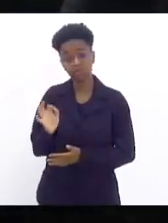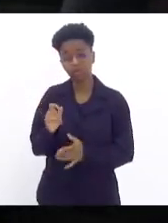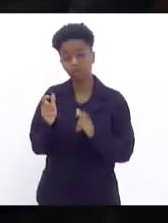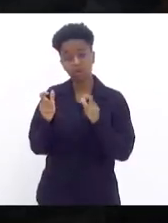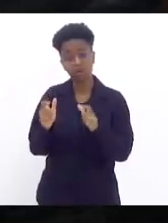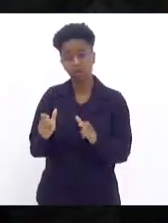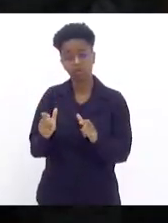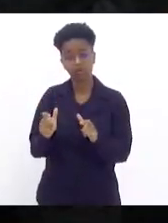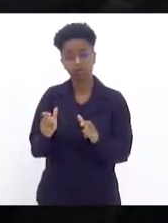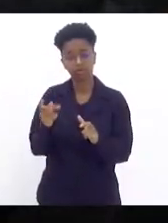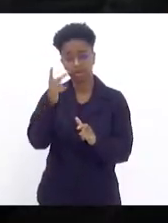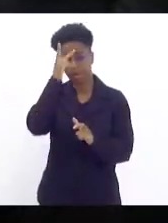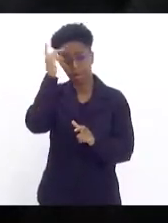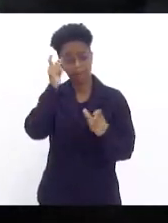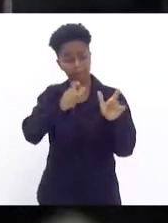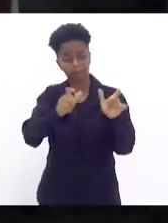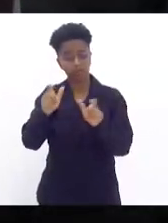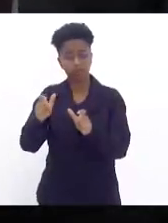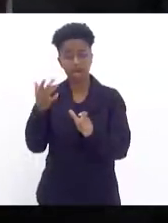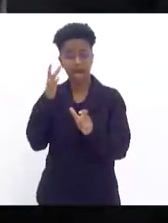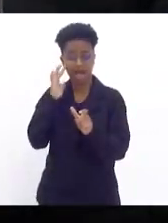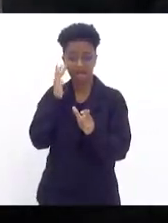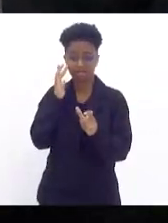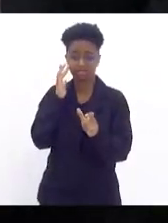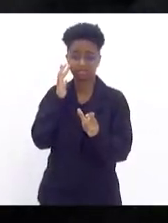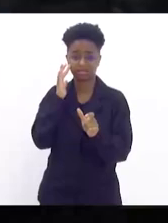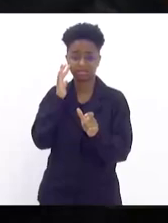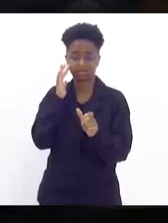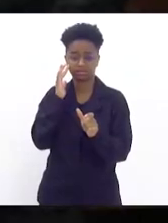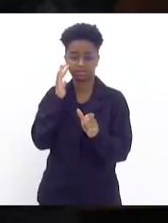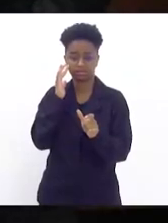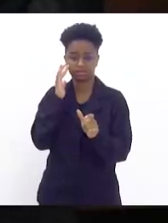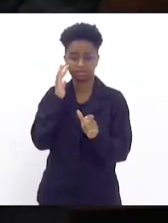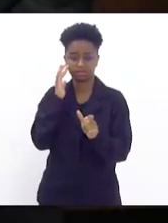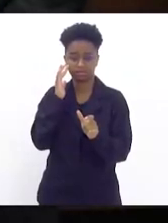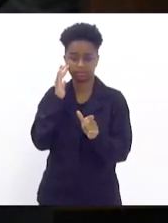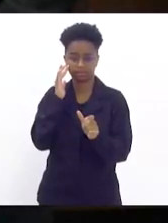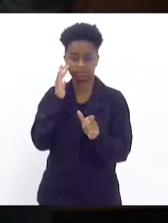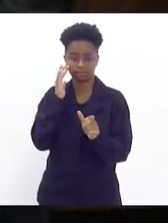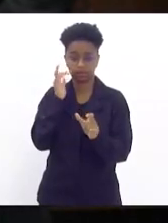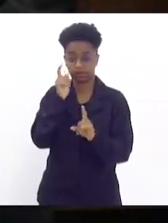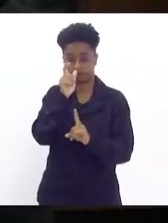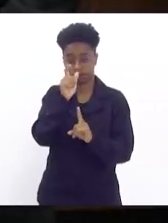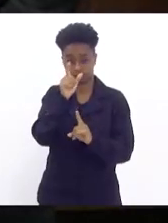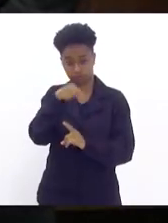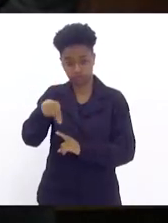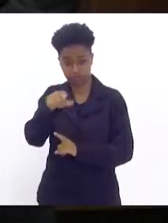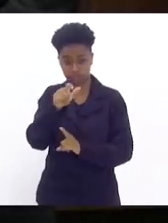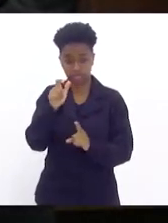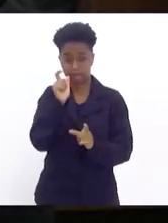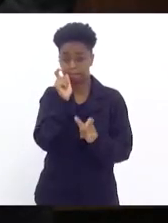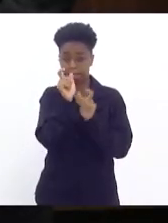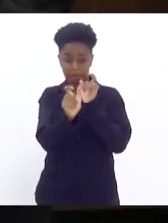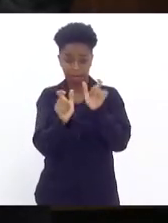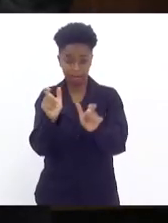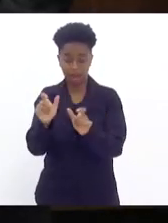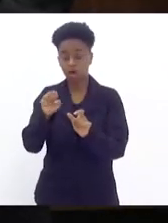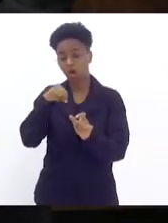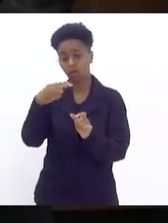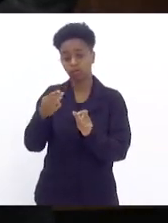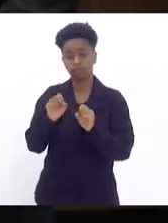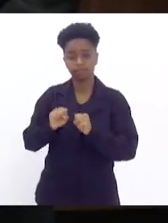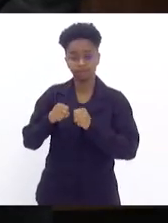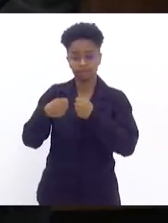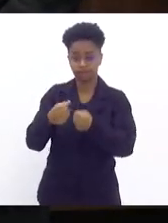camarada os colegas acham que você criticar o defender uma religião Você É racismo